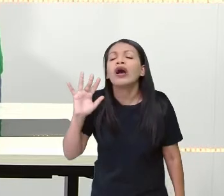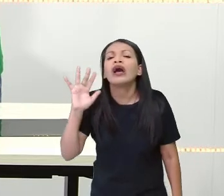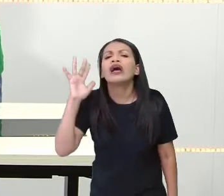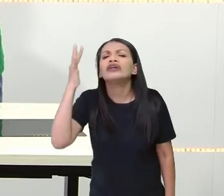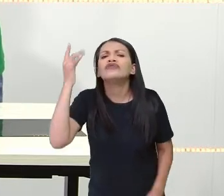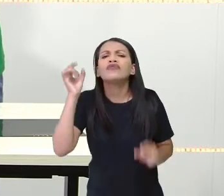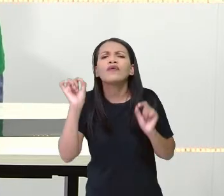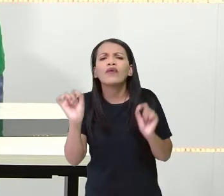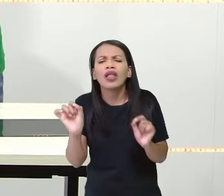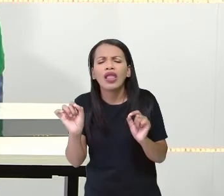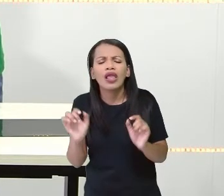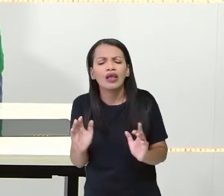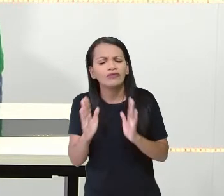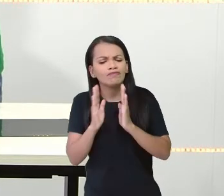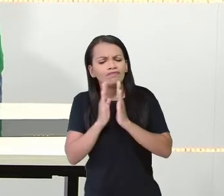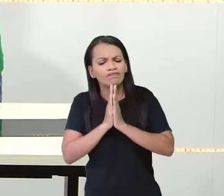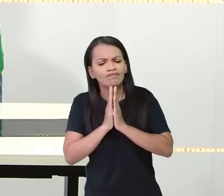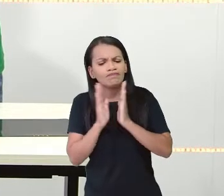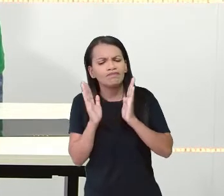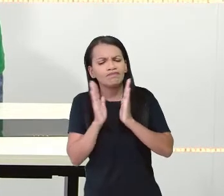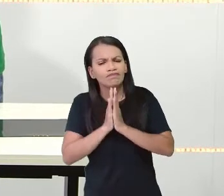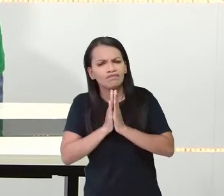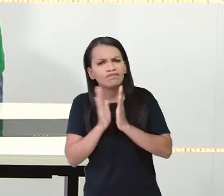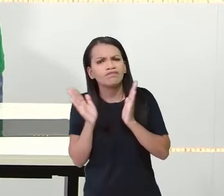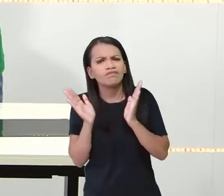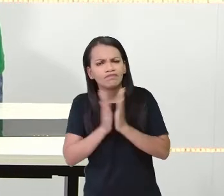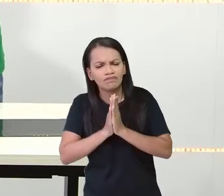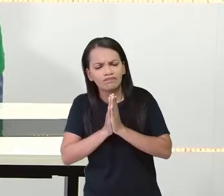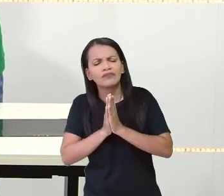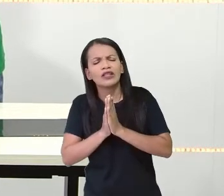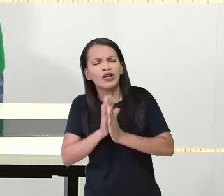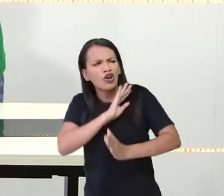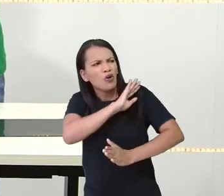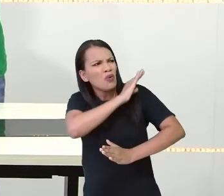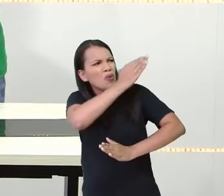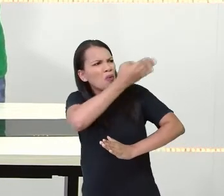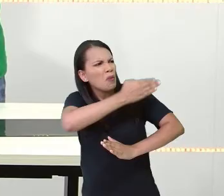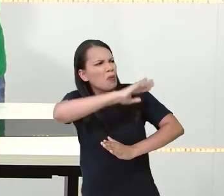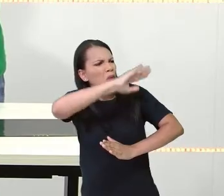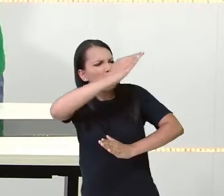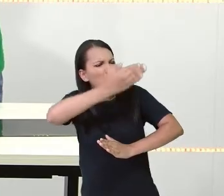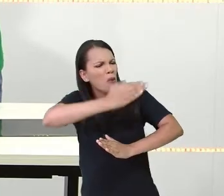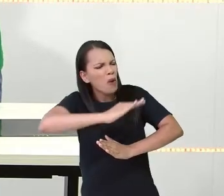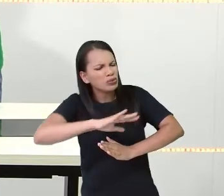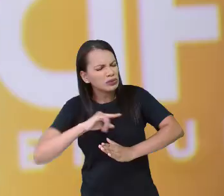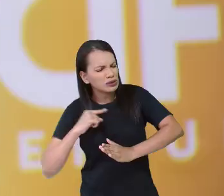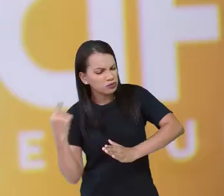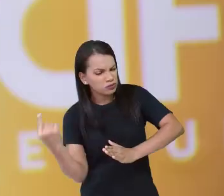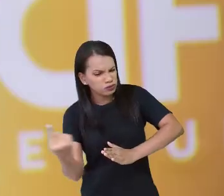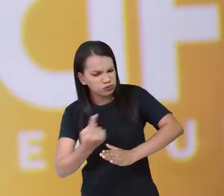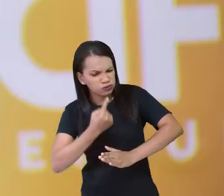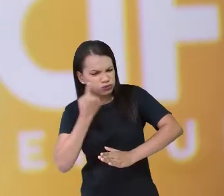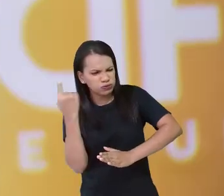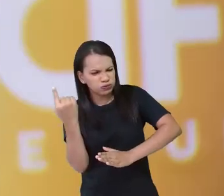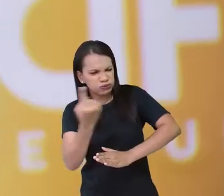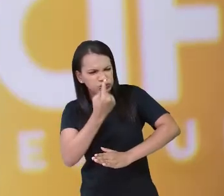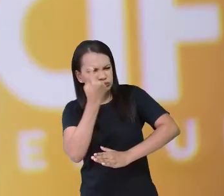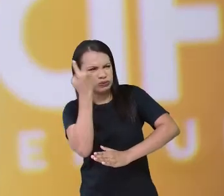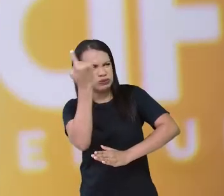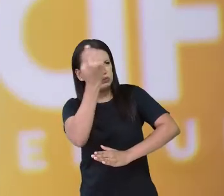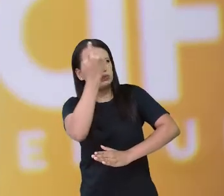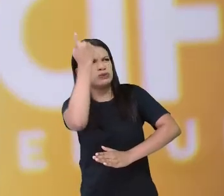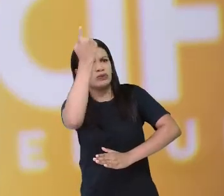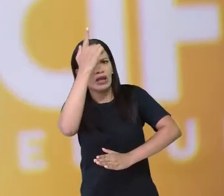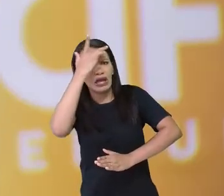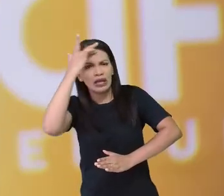preces e subiram ao monte mais alto que existia lá. Foram todas para o